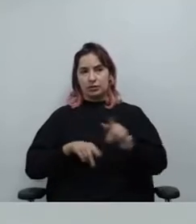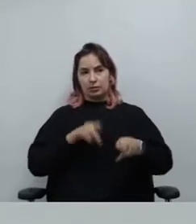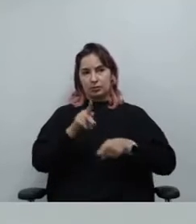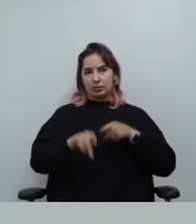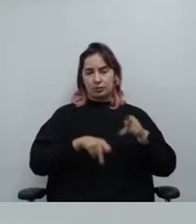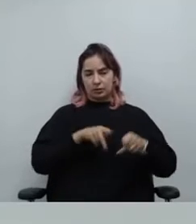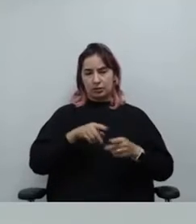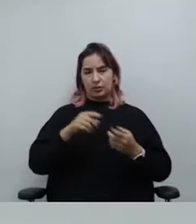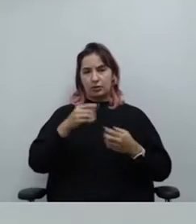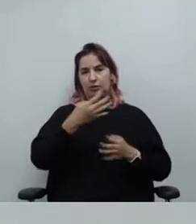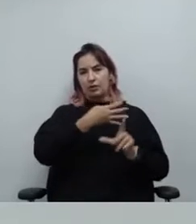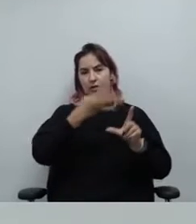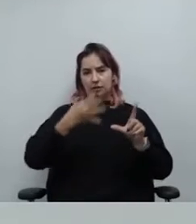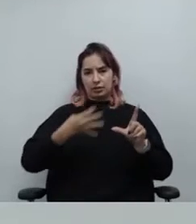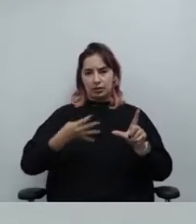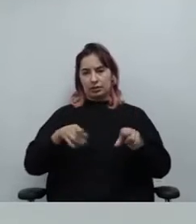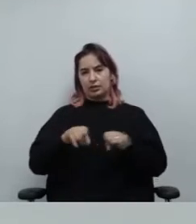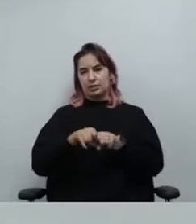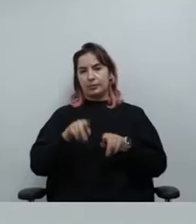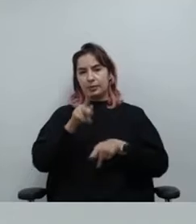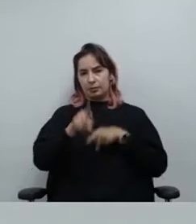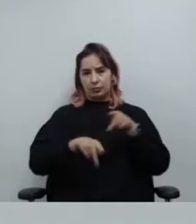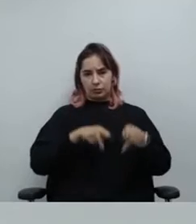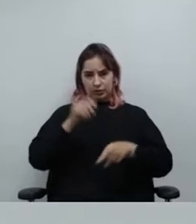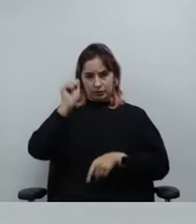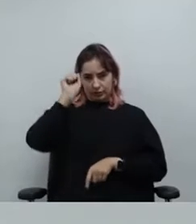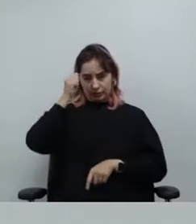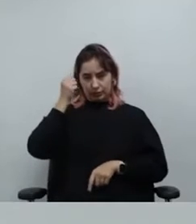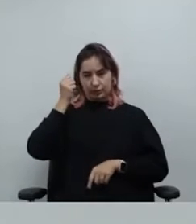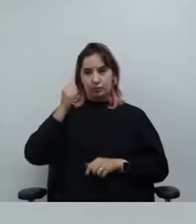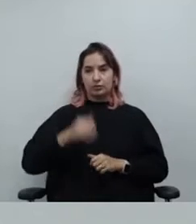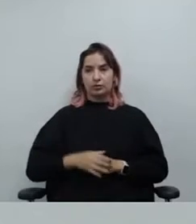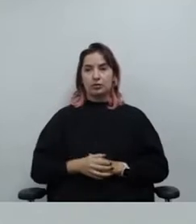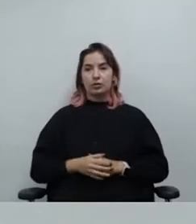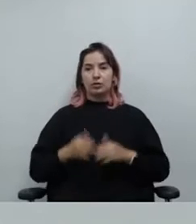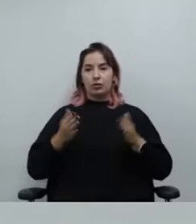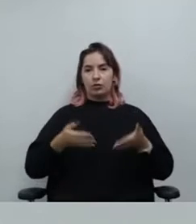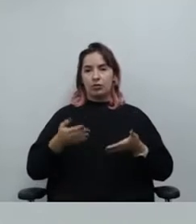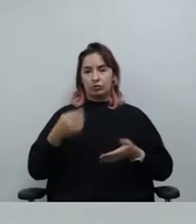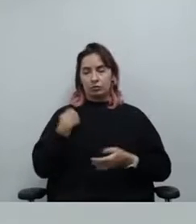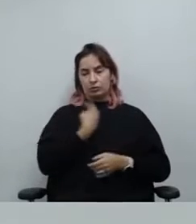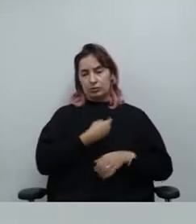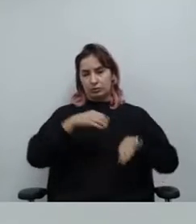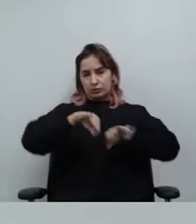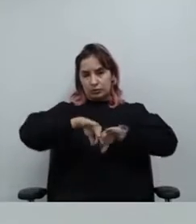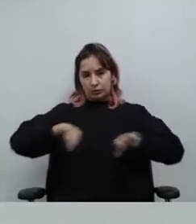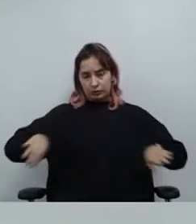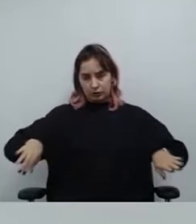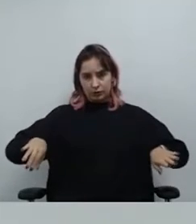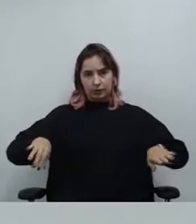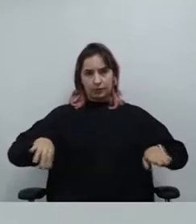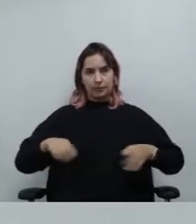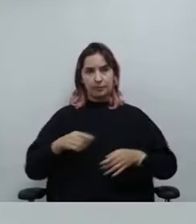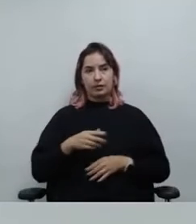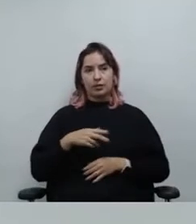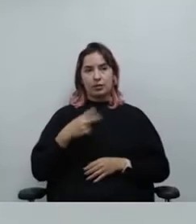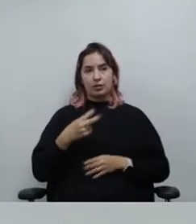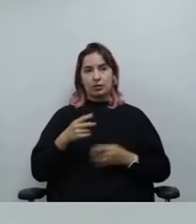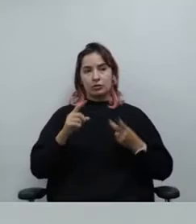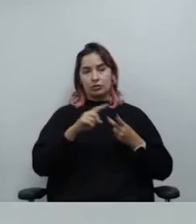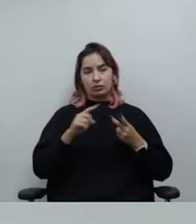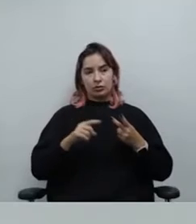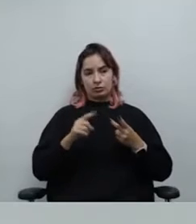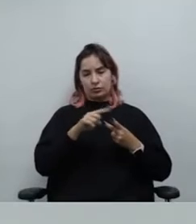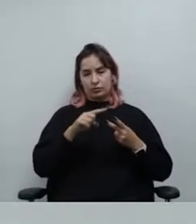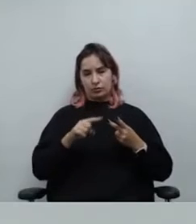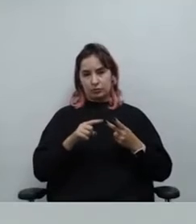população negra, dos povos e comunidades tradicionais. Hoje, nós nos dividimos entre 2